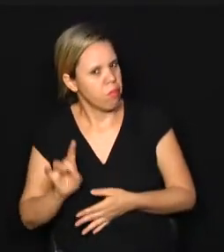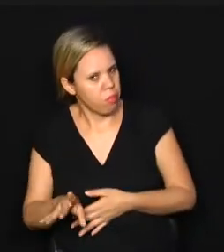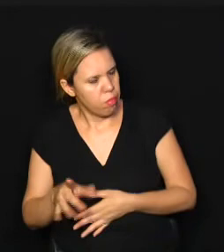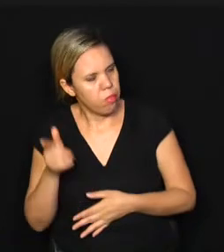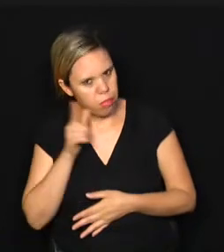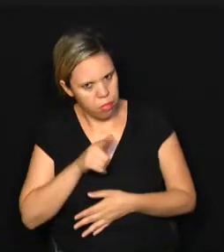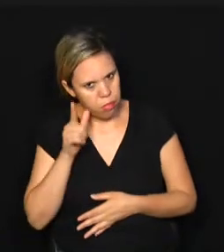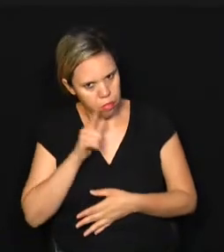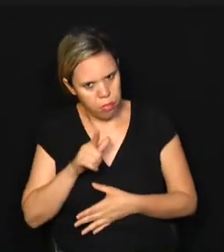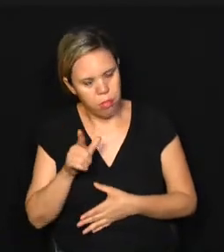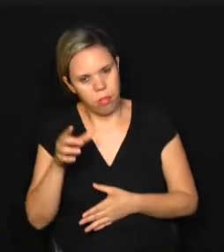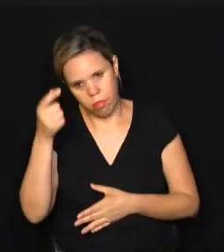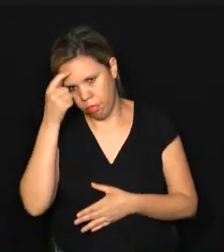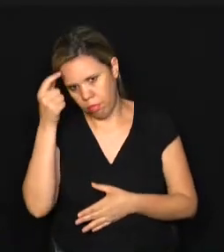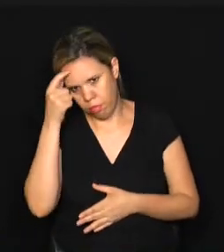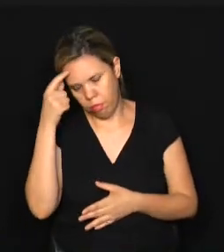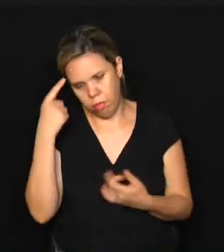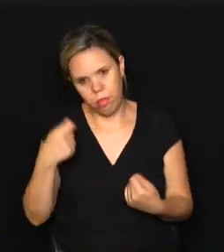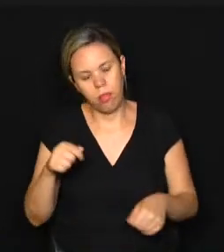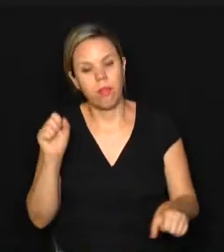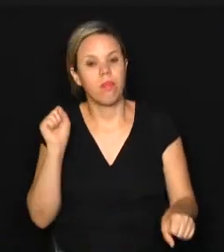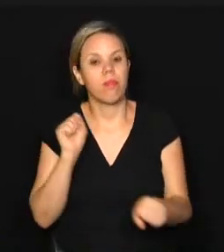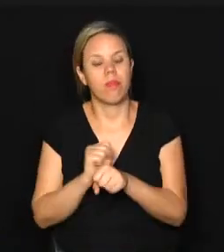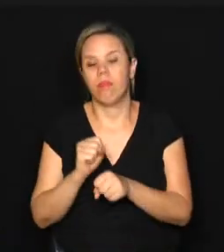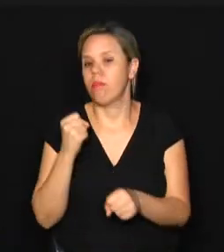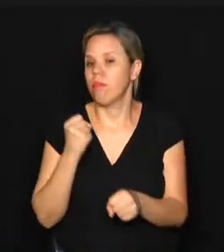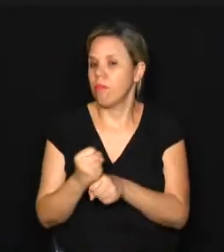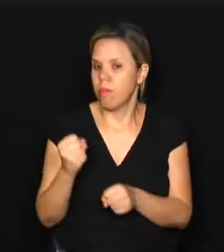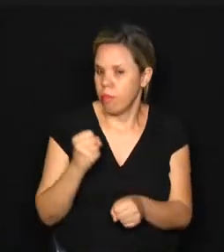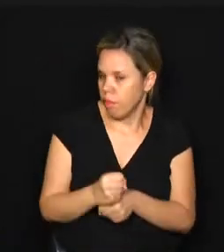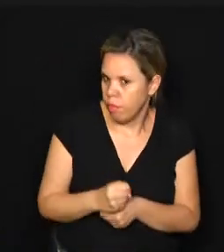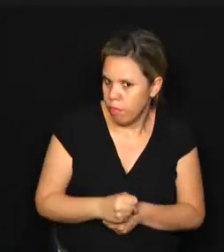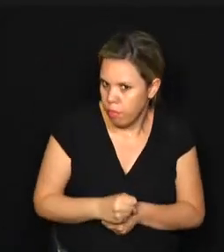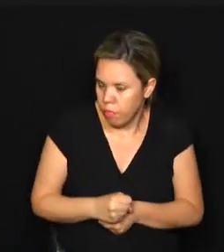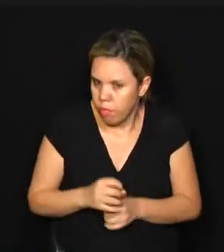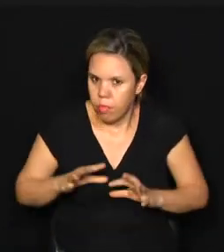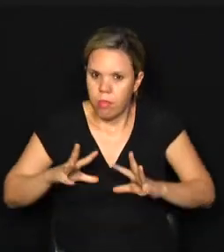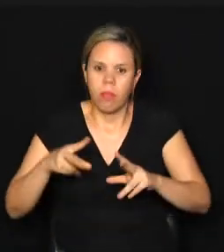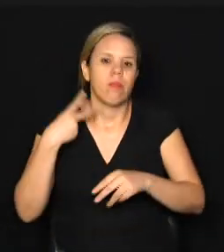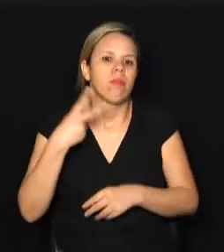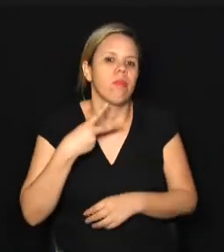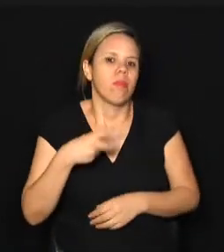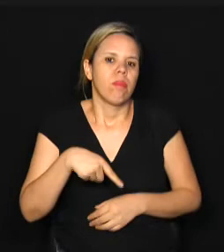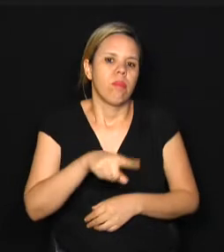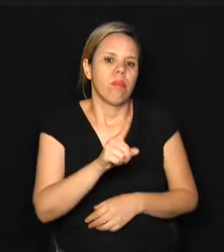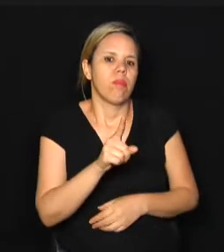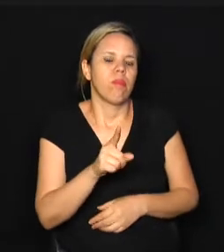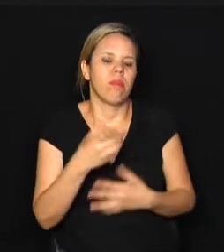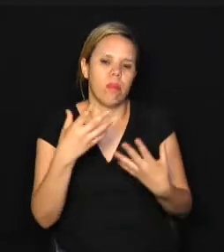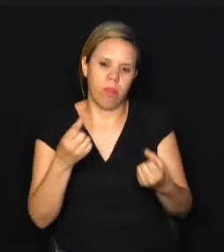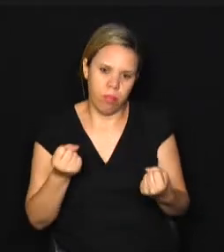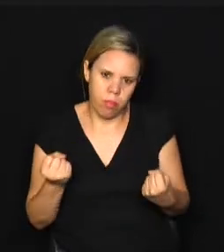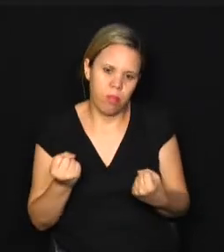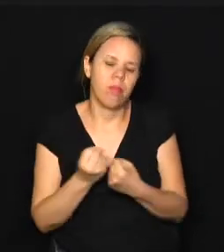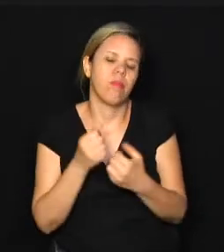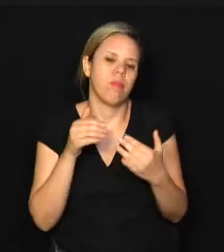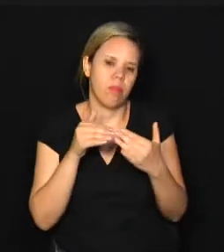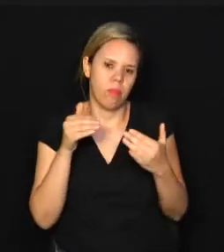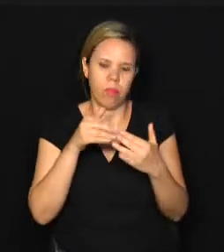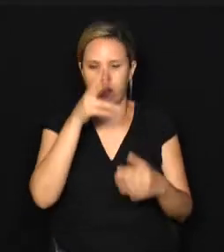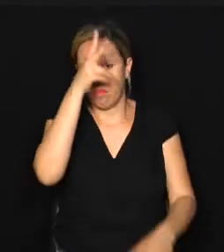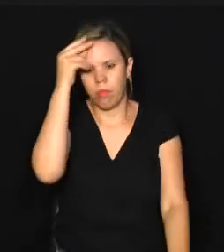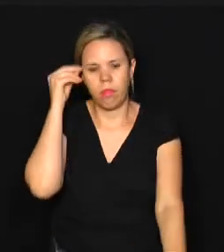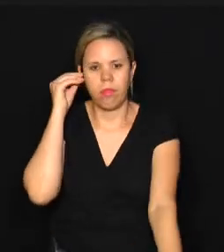conseguiu gerar um consenso de que precisava parar a obra, né? Todos os vereadores foram a favor disso, né? O prefeito fez